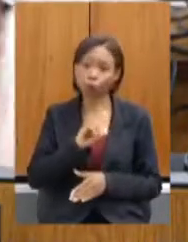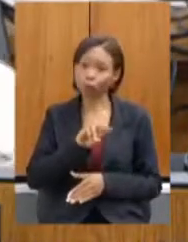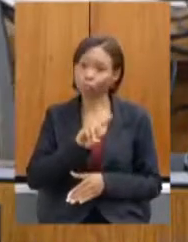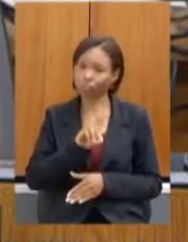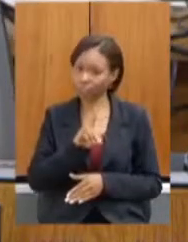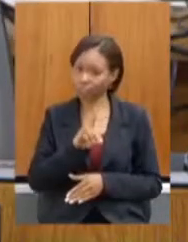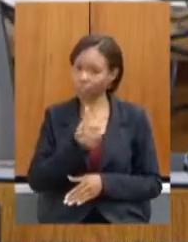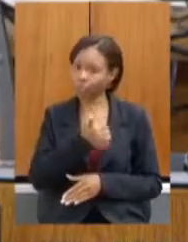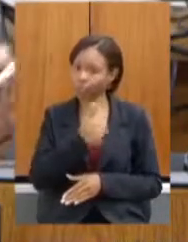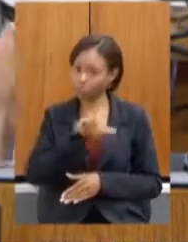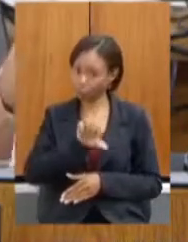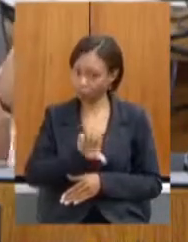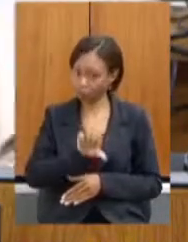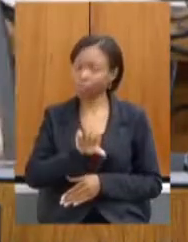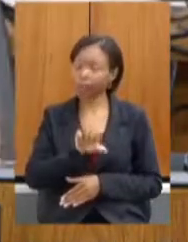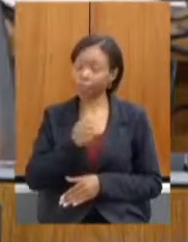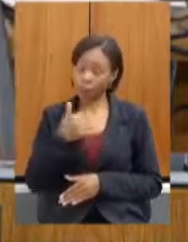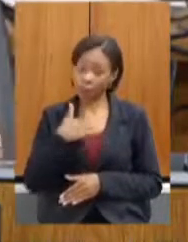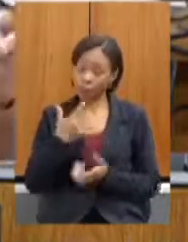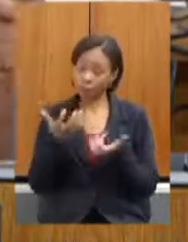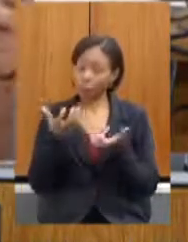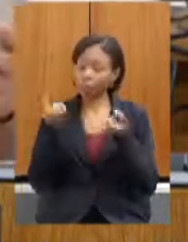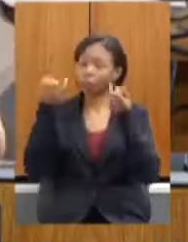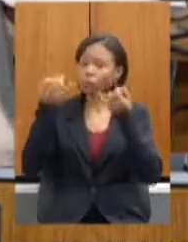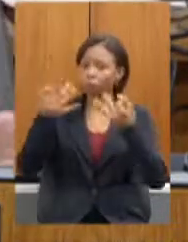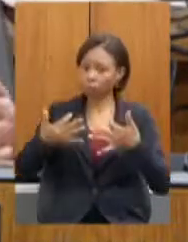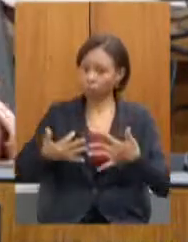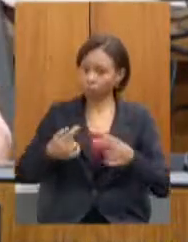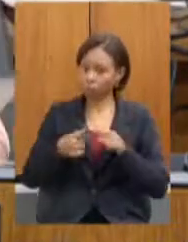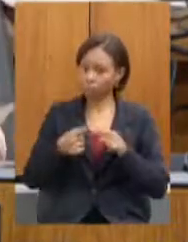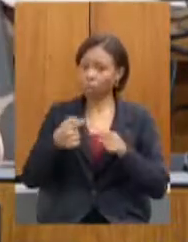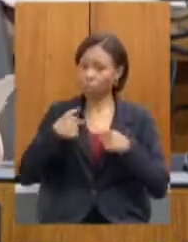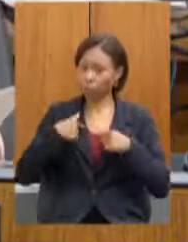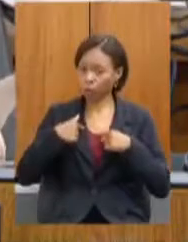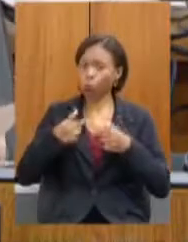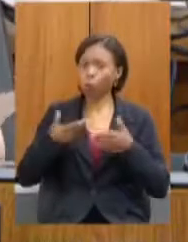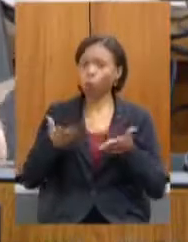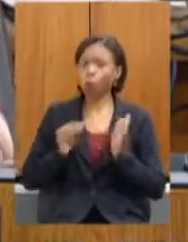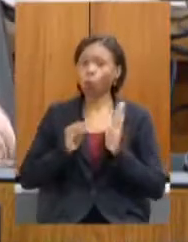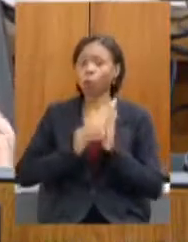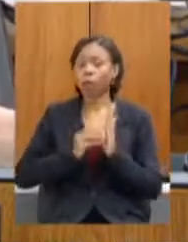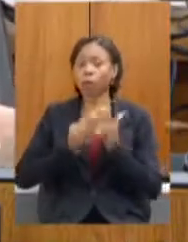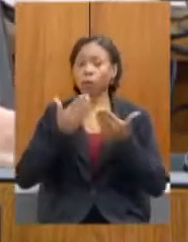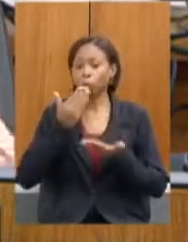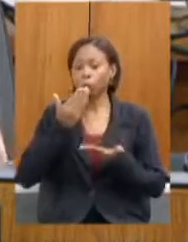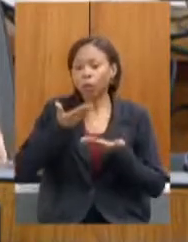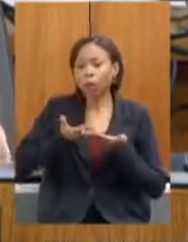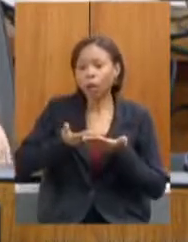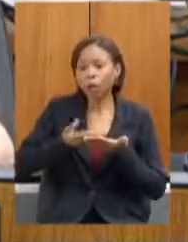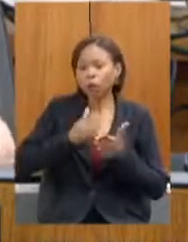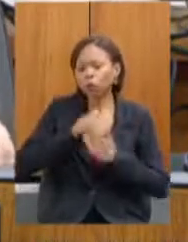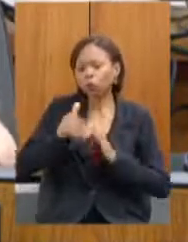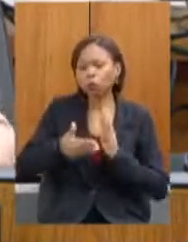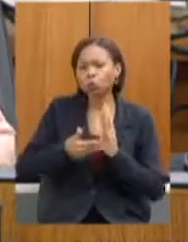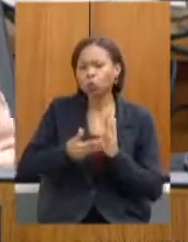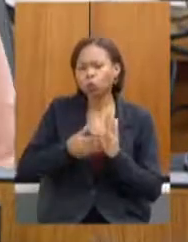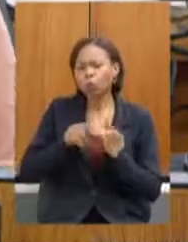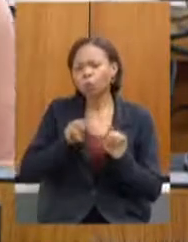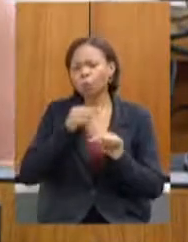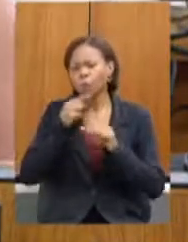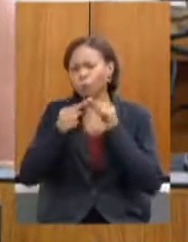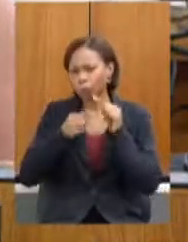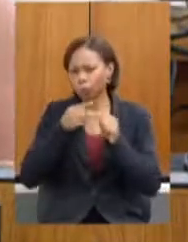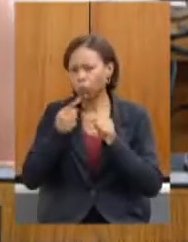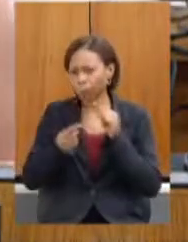dia esclarecimentos eu apresentei um requerimento com todos os questionamentos Considerando o pouco tempo que nós temos para o